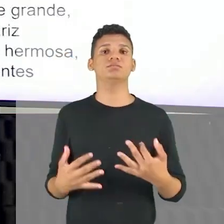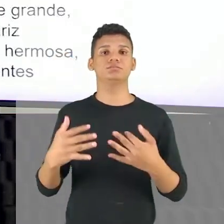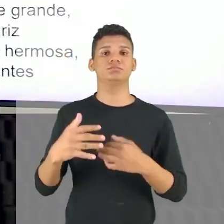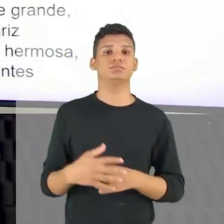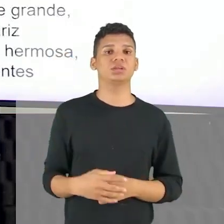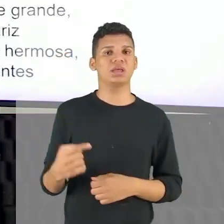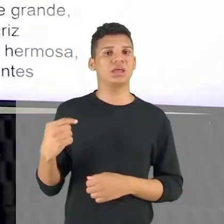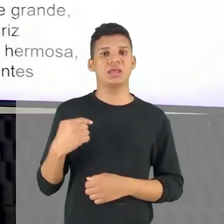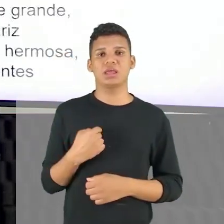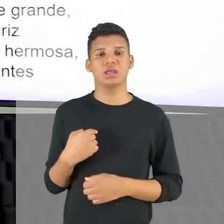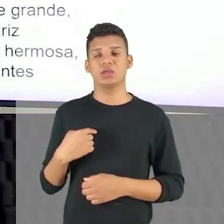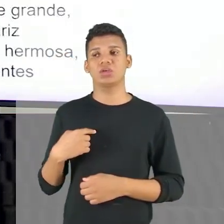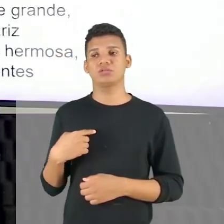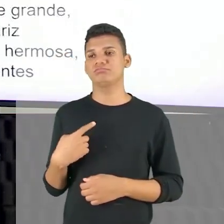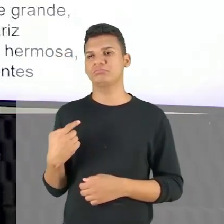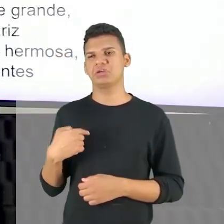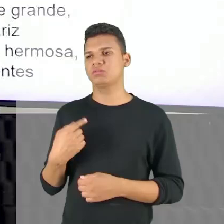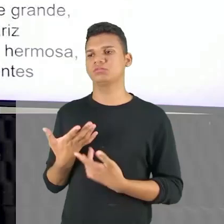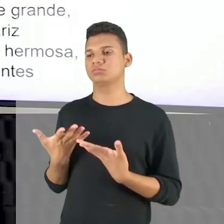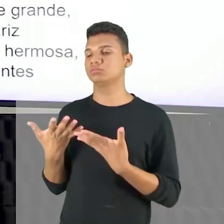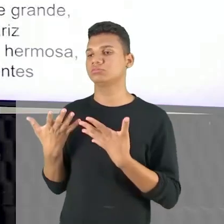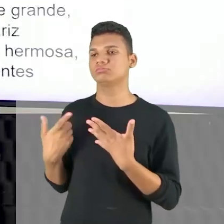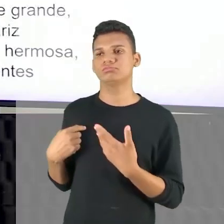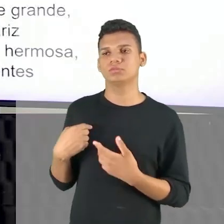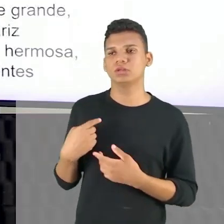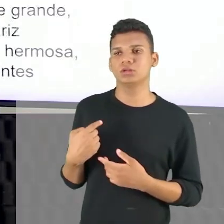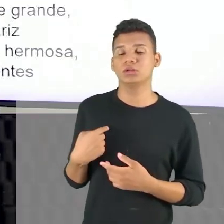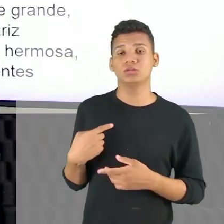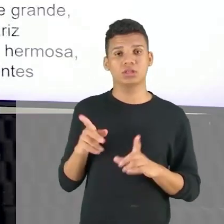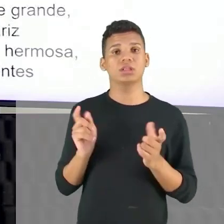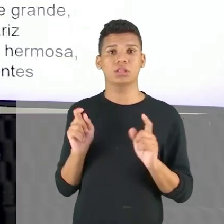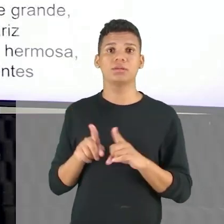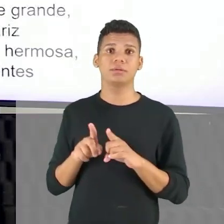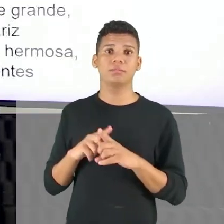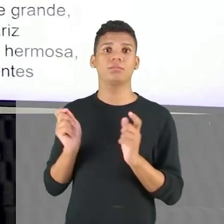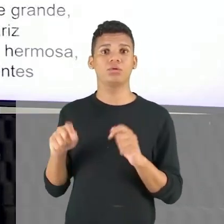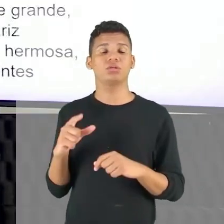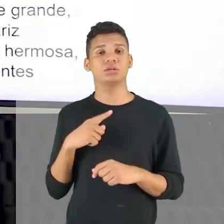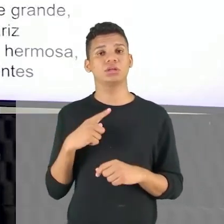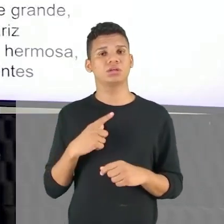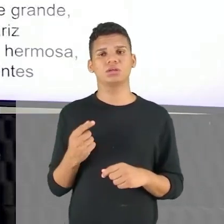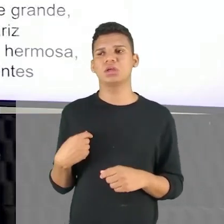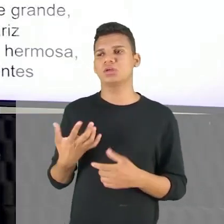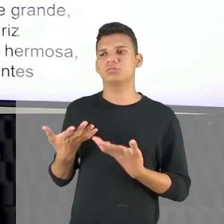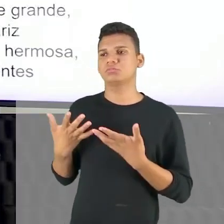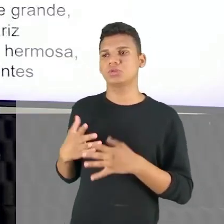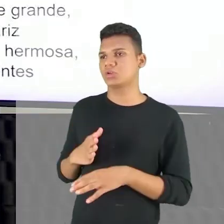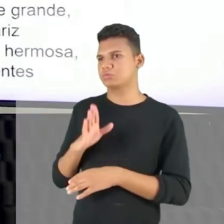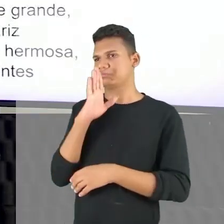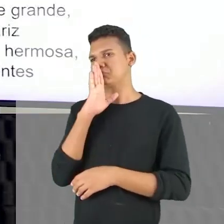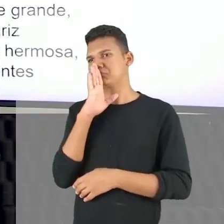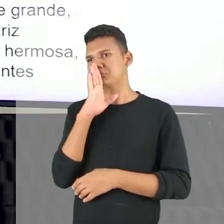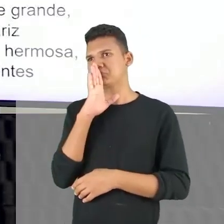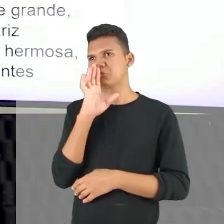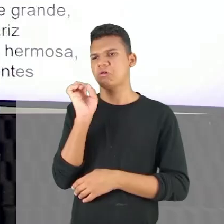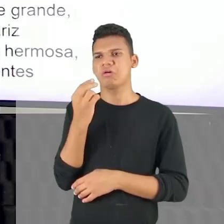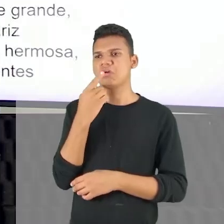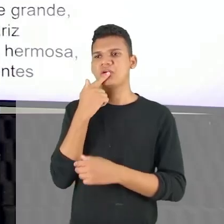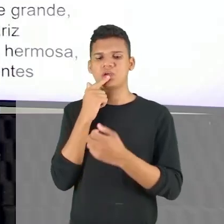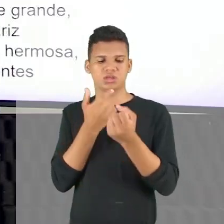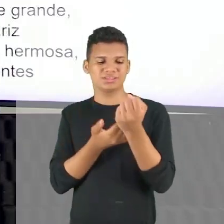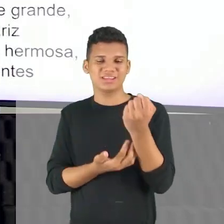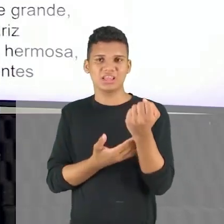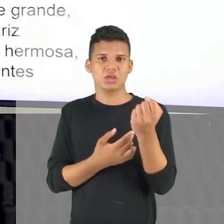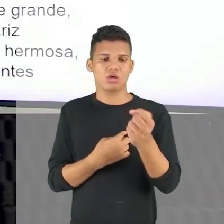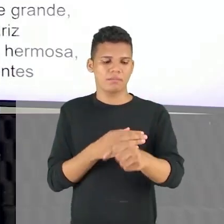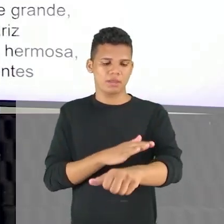me nego veementemente, rotundamente, isso existe também na língua portuguesa, tá? A negar minha voz, meu sangue e minha